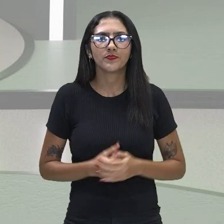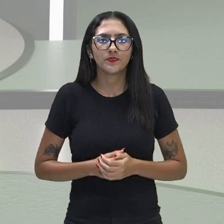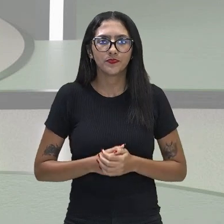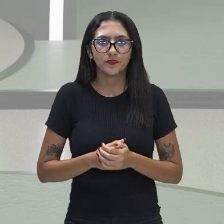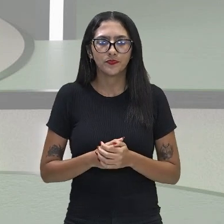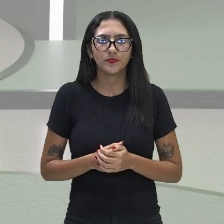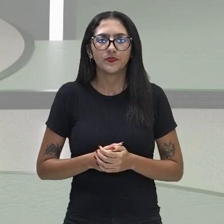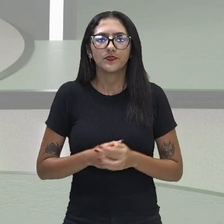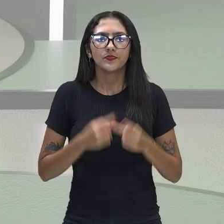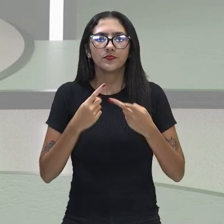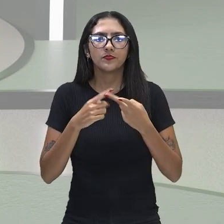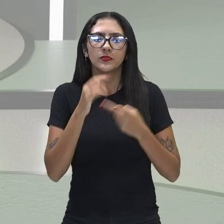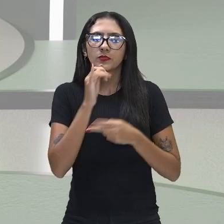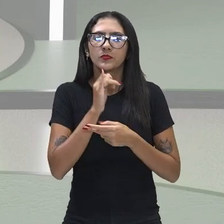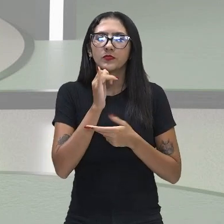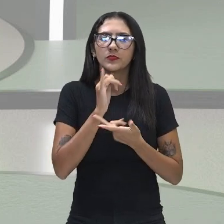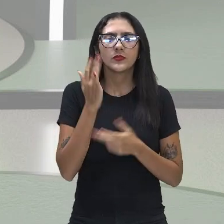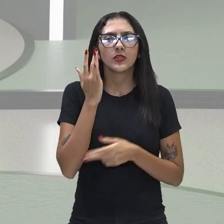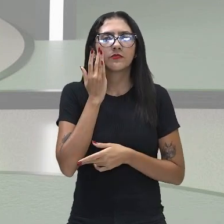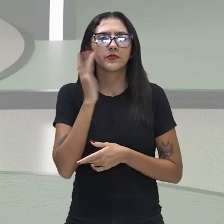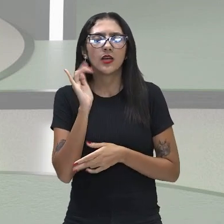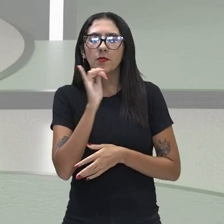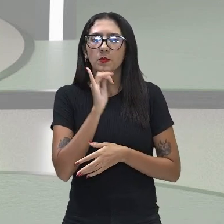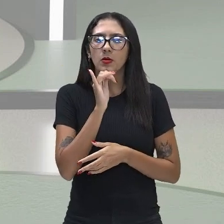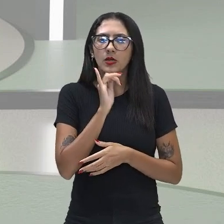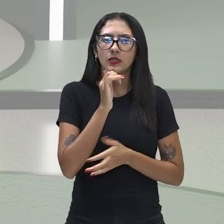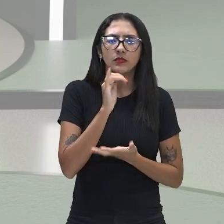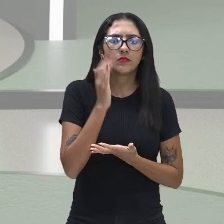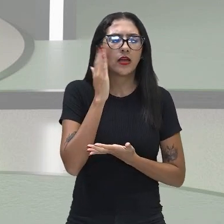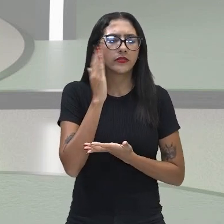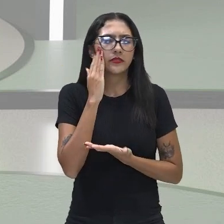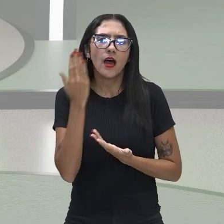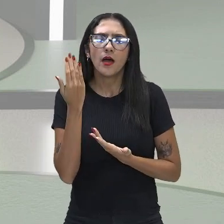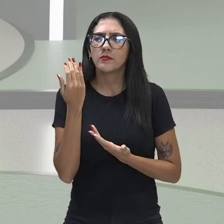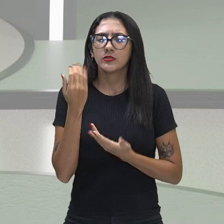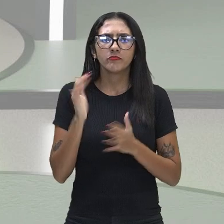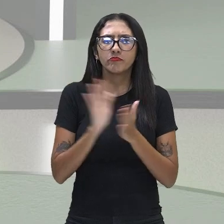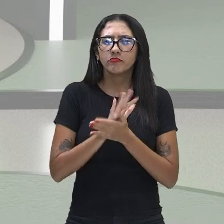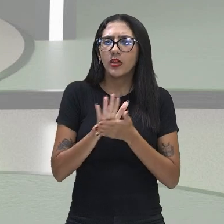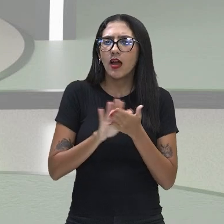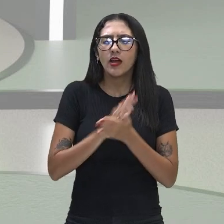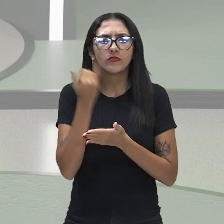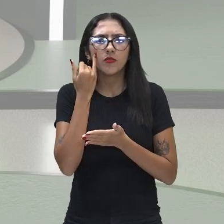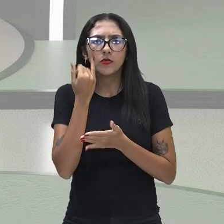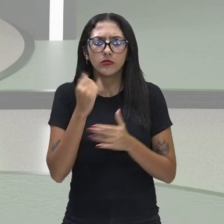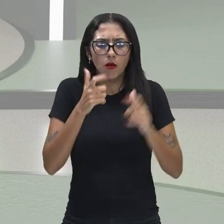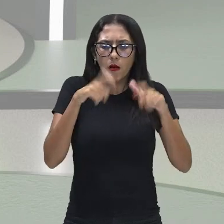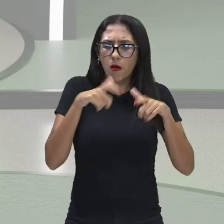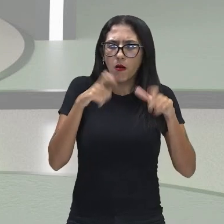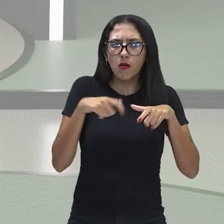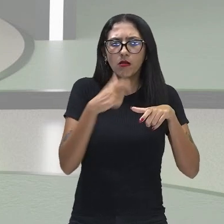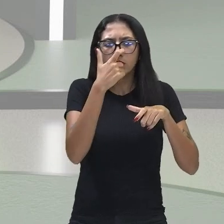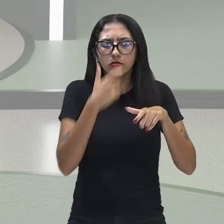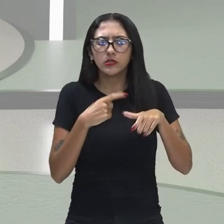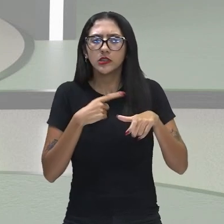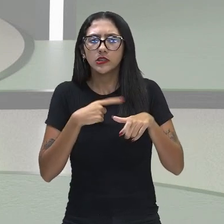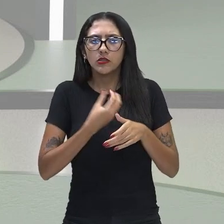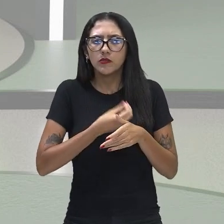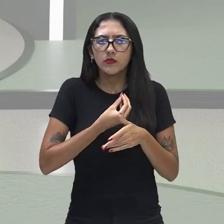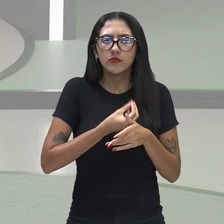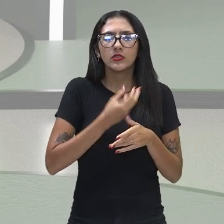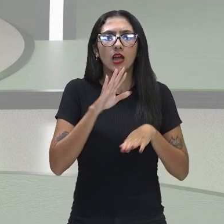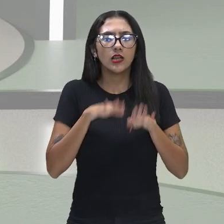Desorientação no espaço e no tempo, então ela não sabe referendar aonde ela está, né? Às vezes ela perde